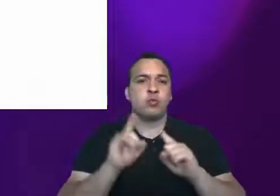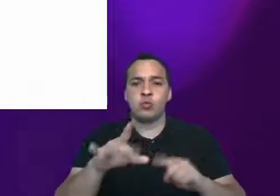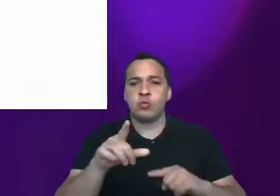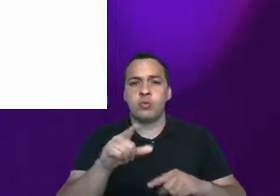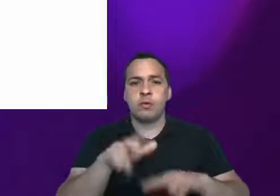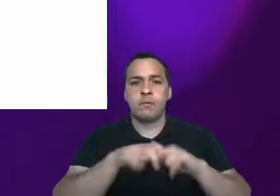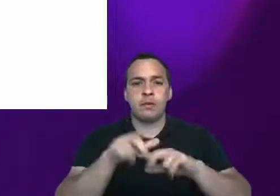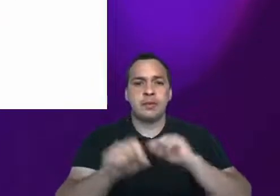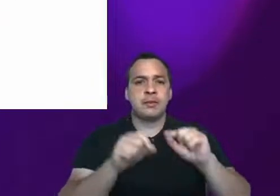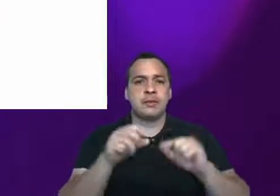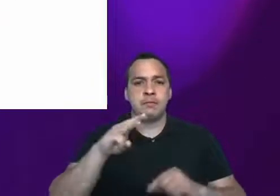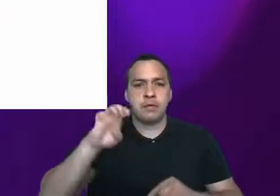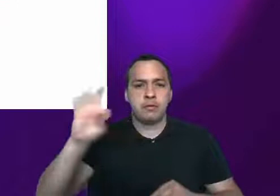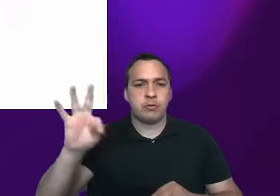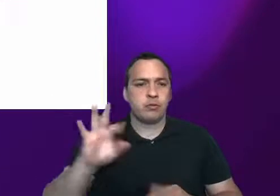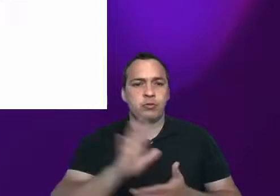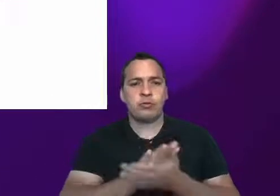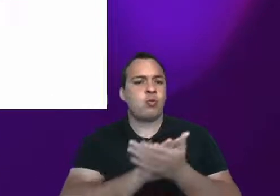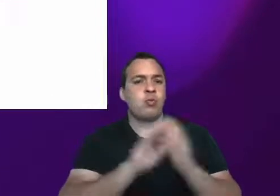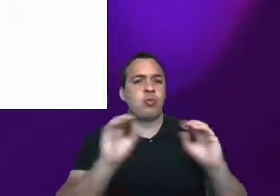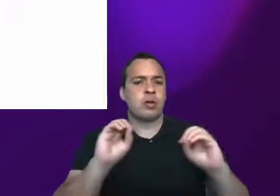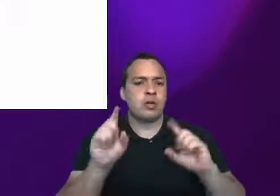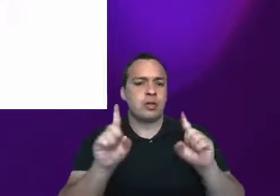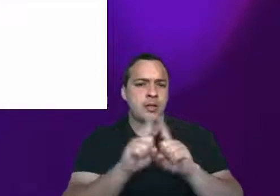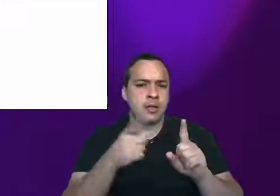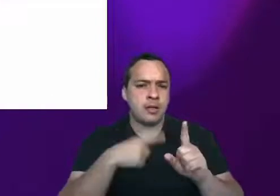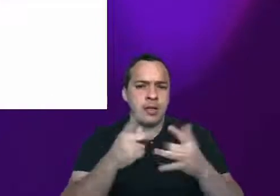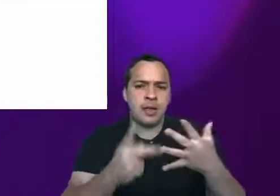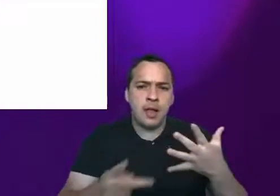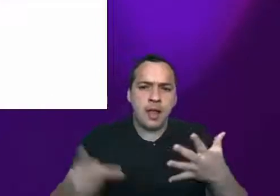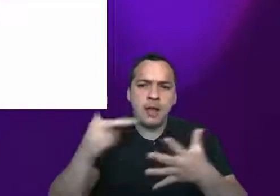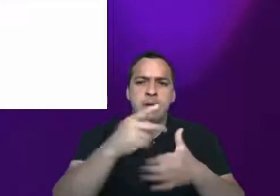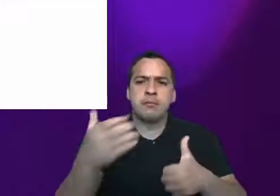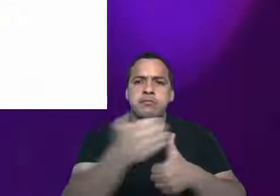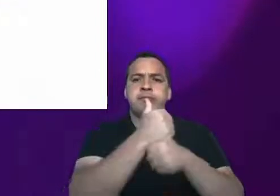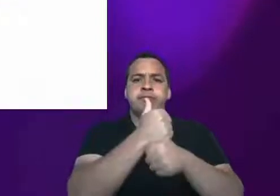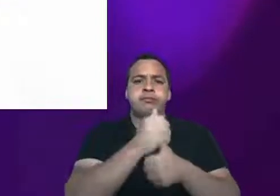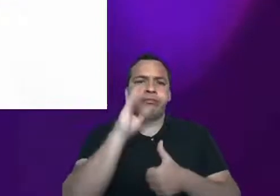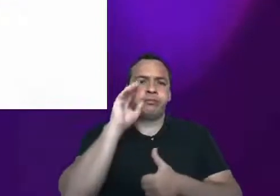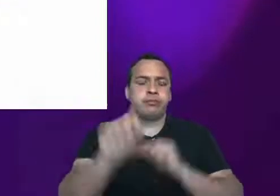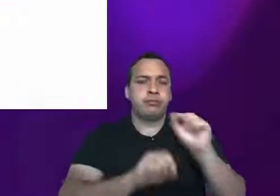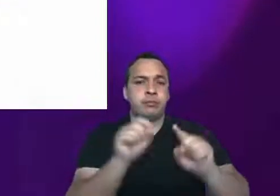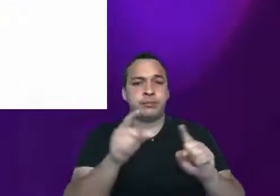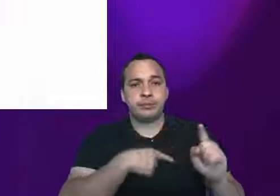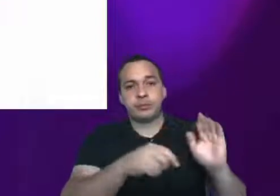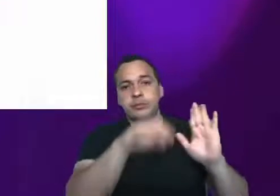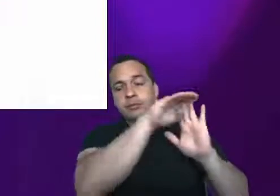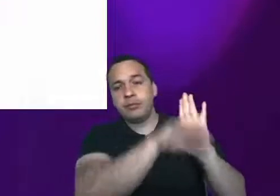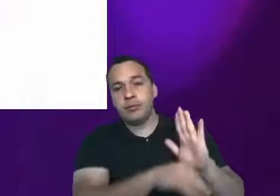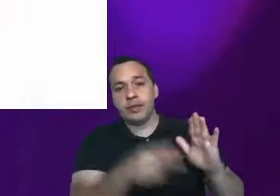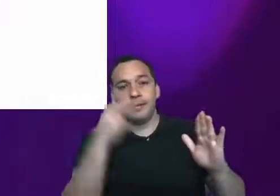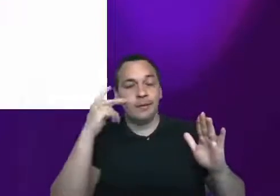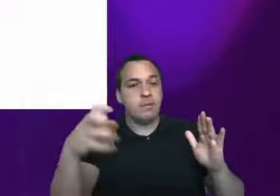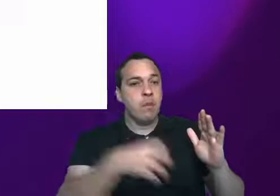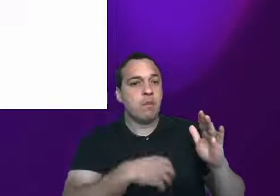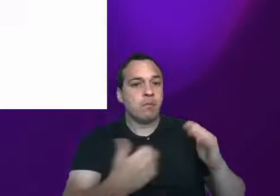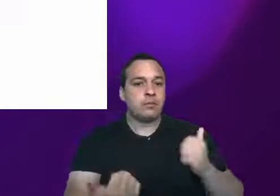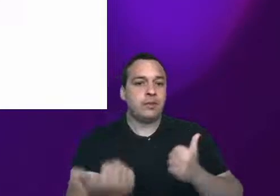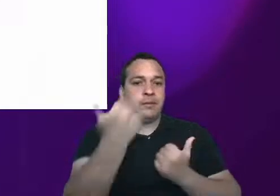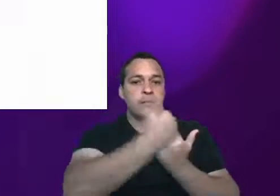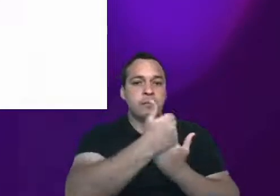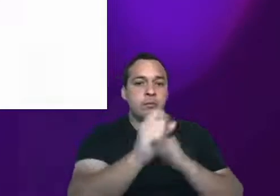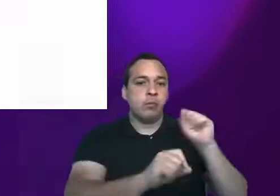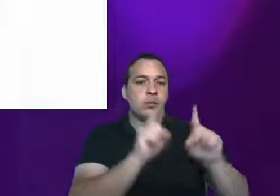MELD. Então, nós temos uma priorização desses pacientes que estão listados para transplante hepático, dentro